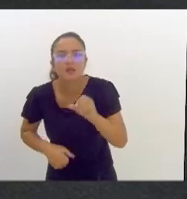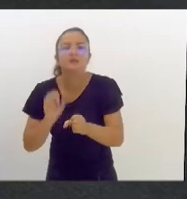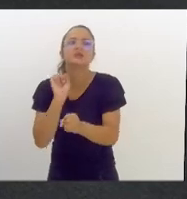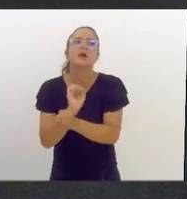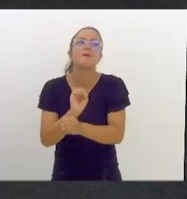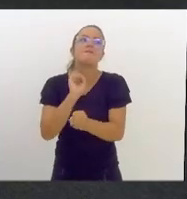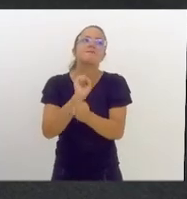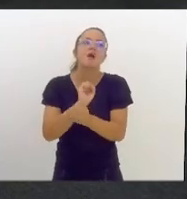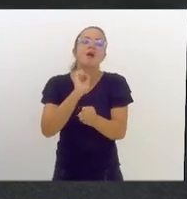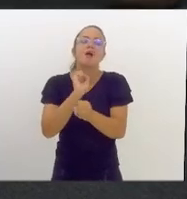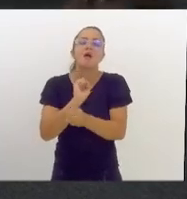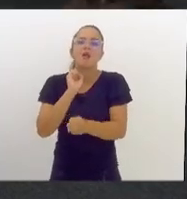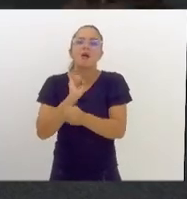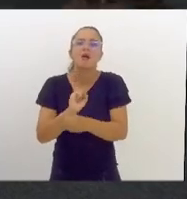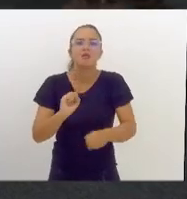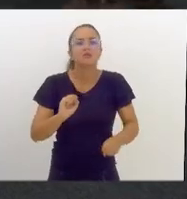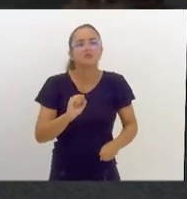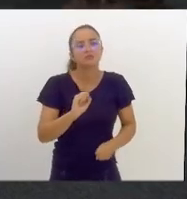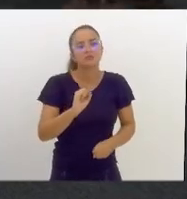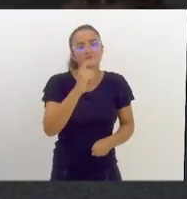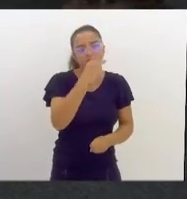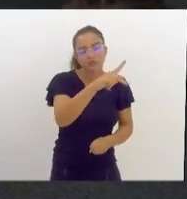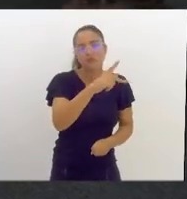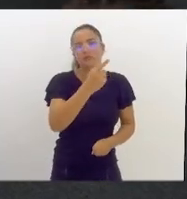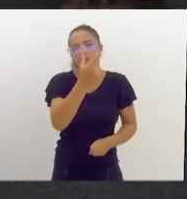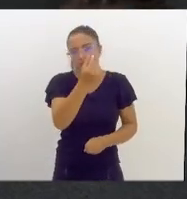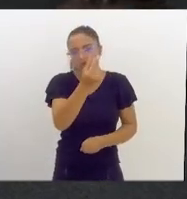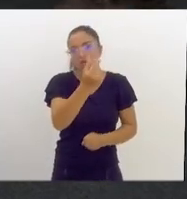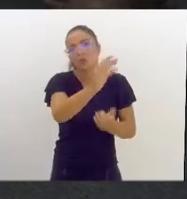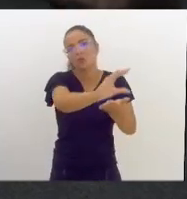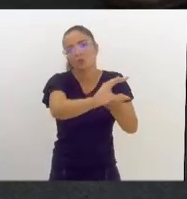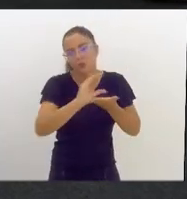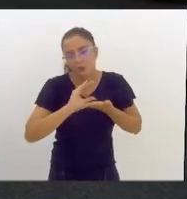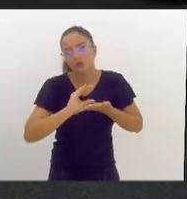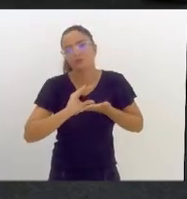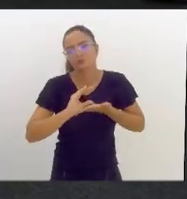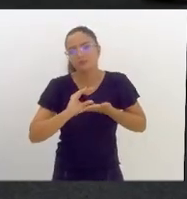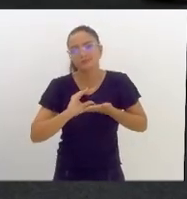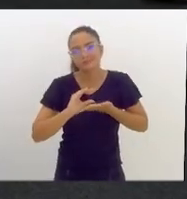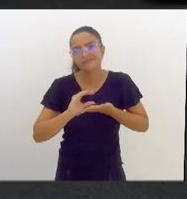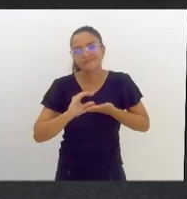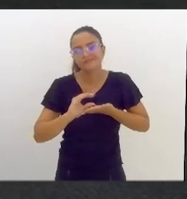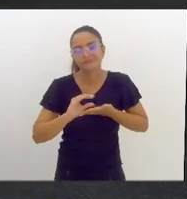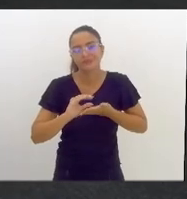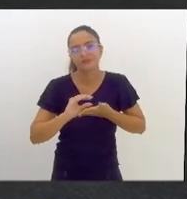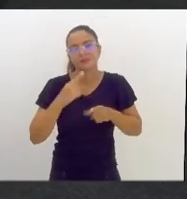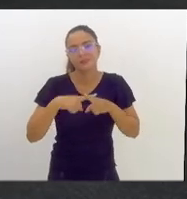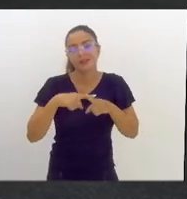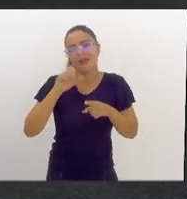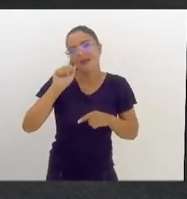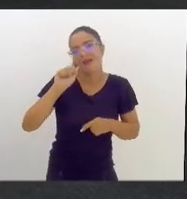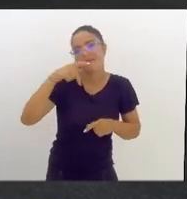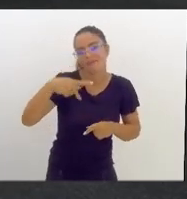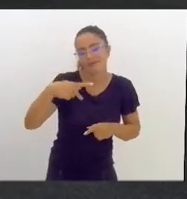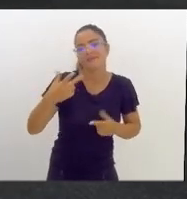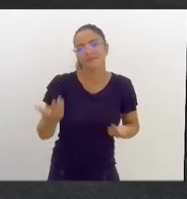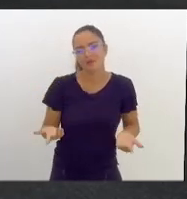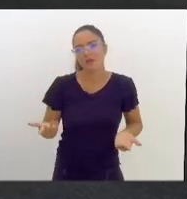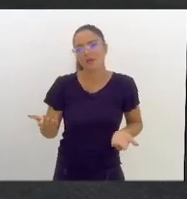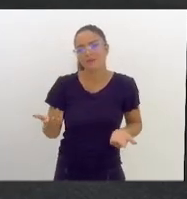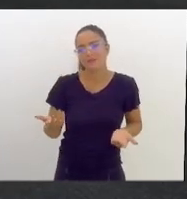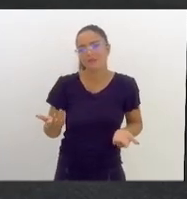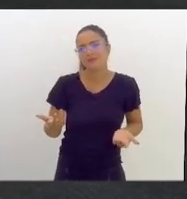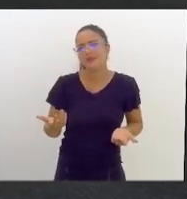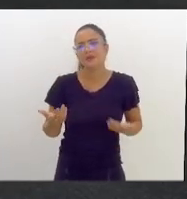o que era devido a ele, né, em no que se refere a essa questão da sua aposentadoria. Então, eu acho